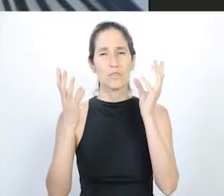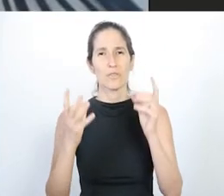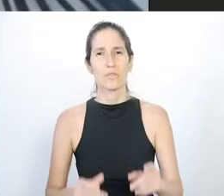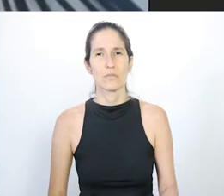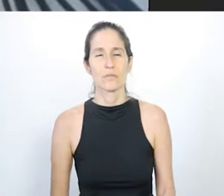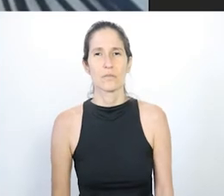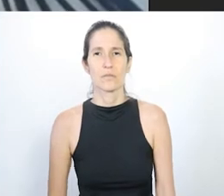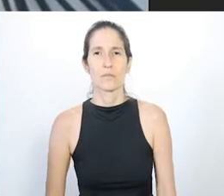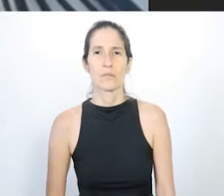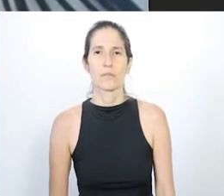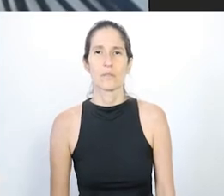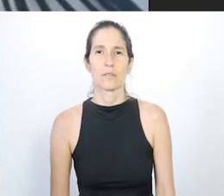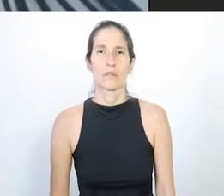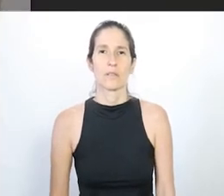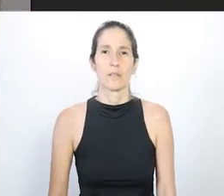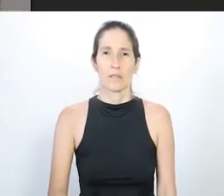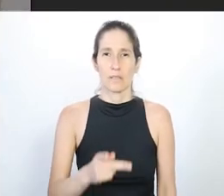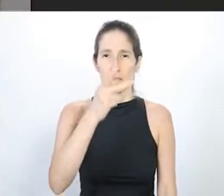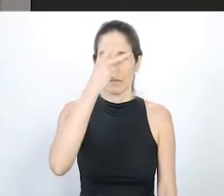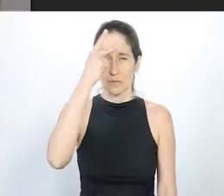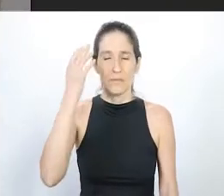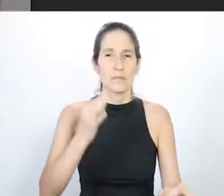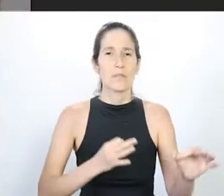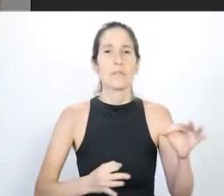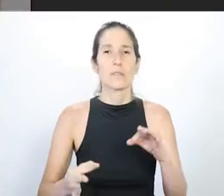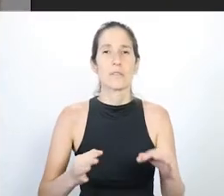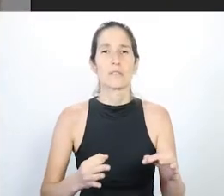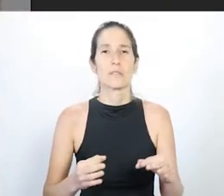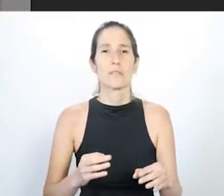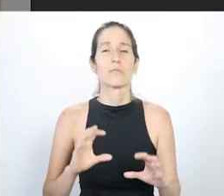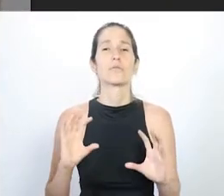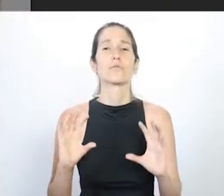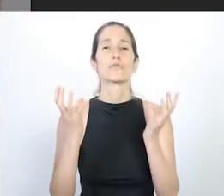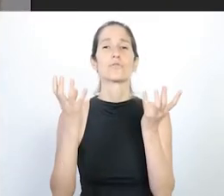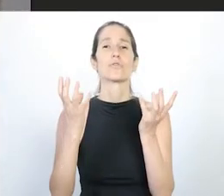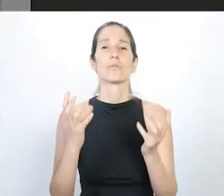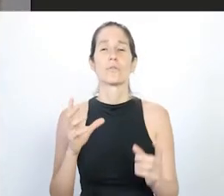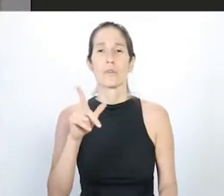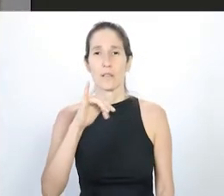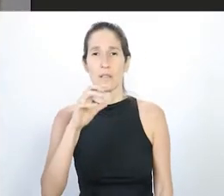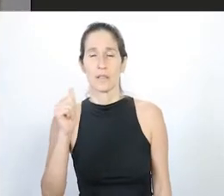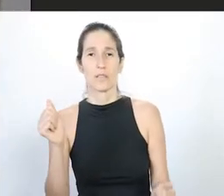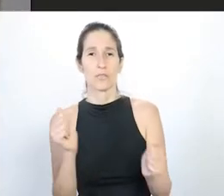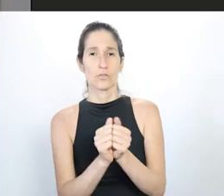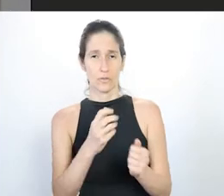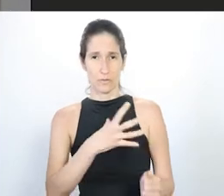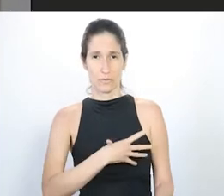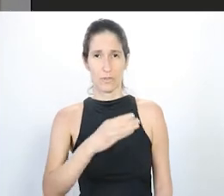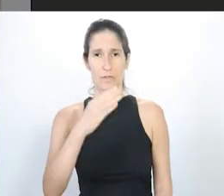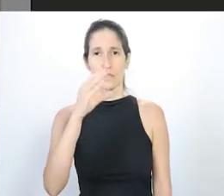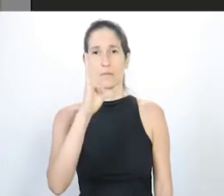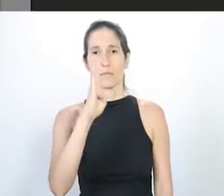O pessoal da produção aí é o show de Lia, junto com as filhas de Baracho, é isso? É